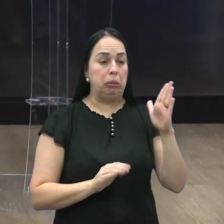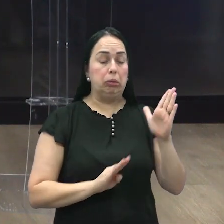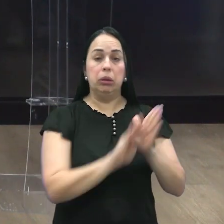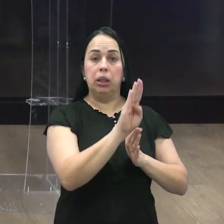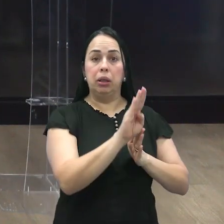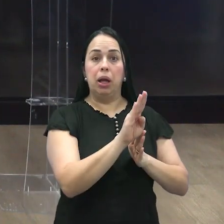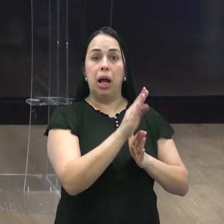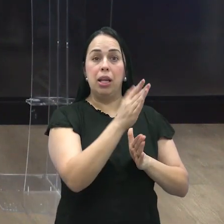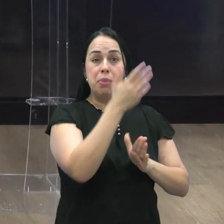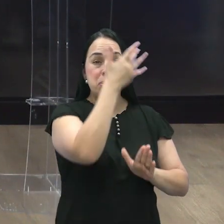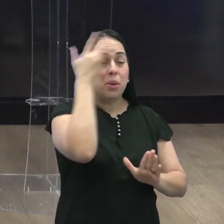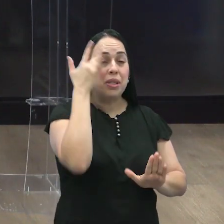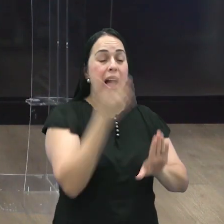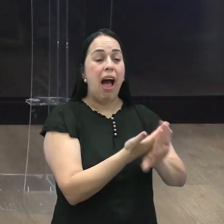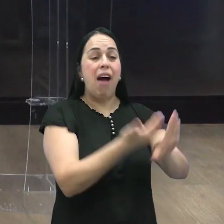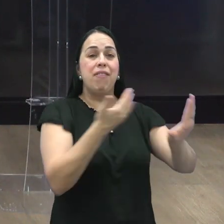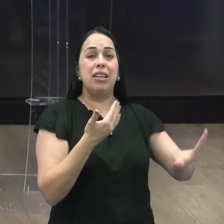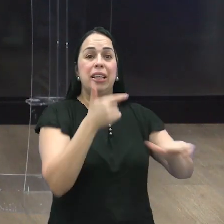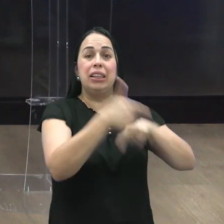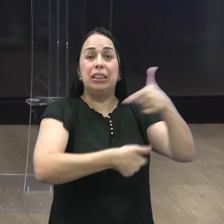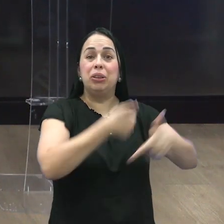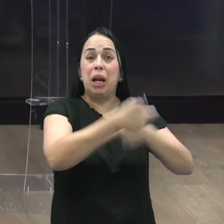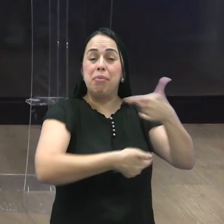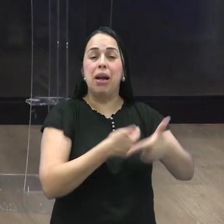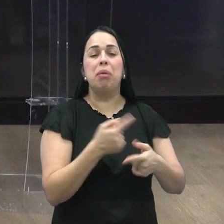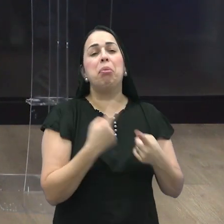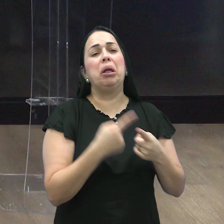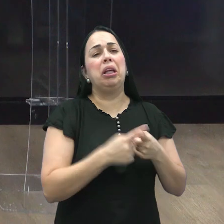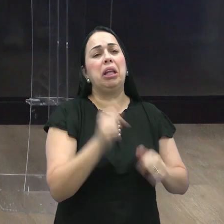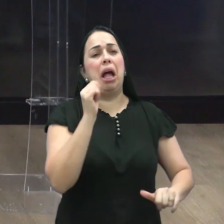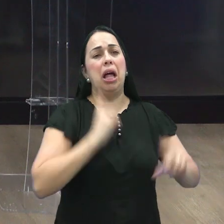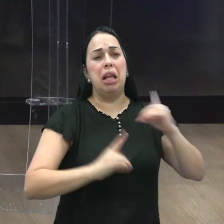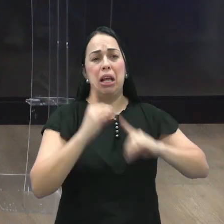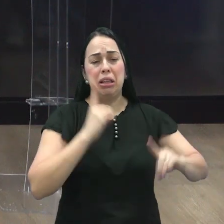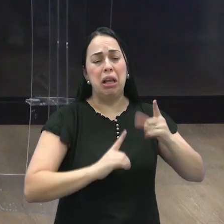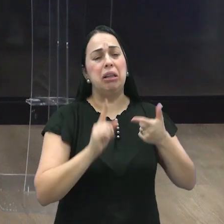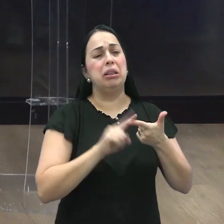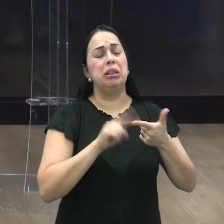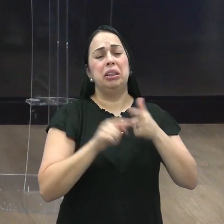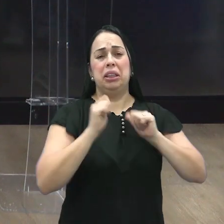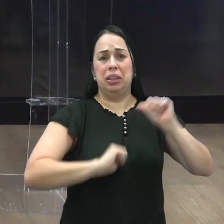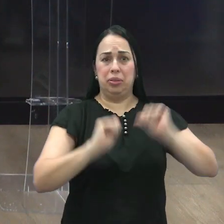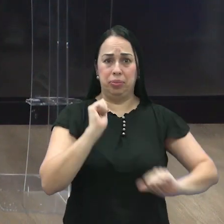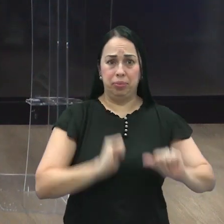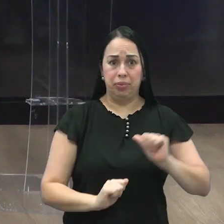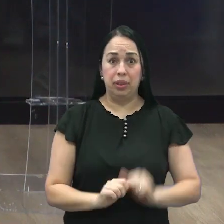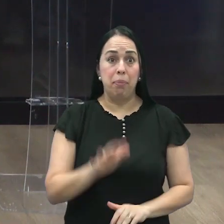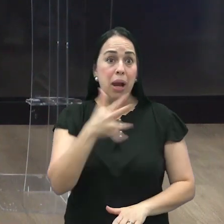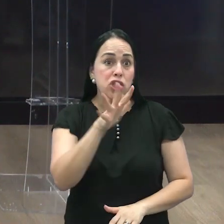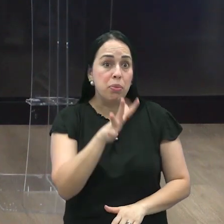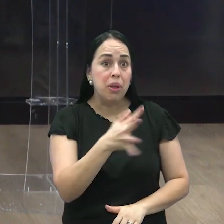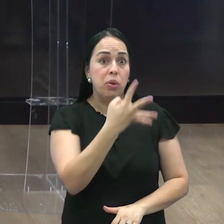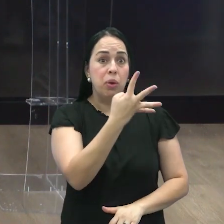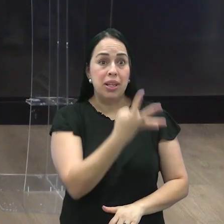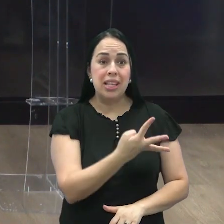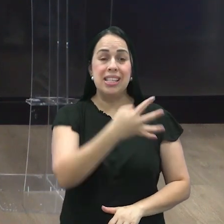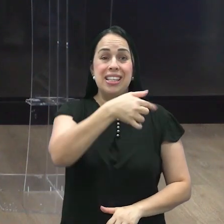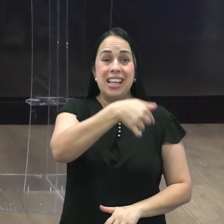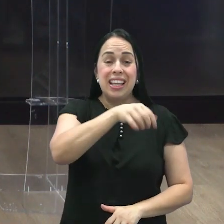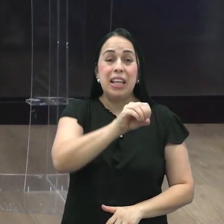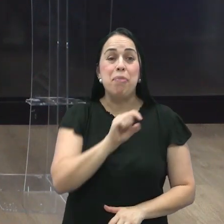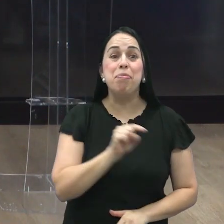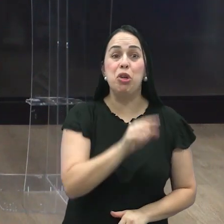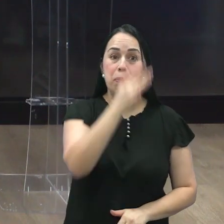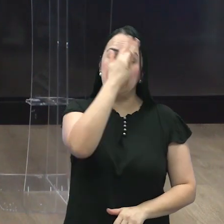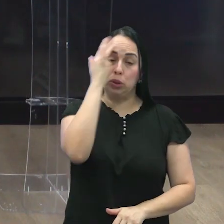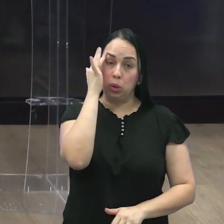maior número de afastamentos por ansiedade e depressão em 10 anos. Foram 470 mil